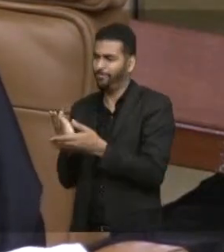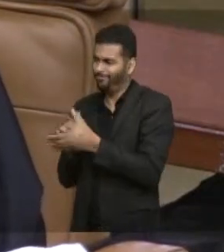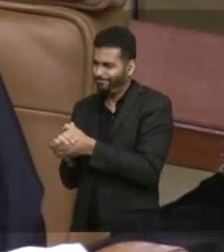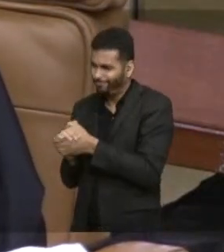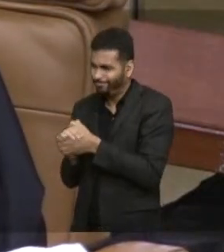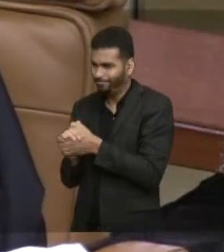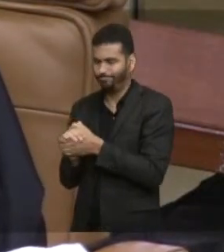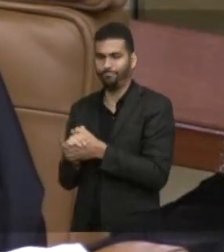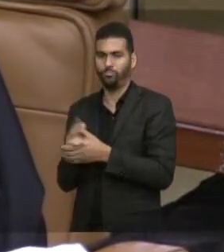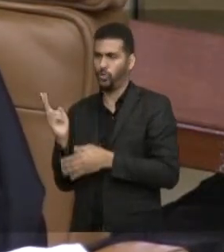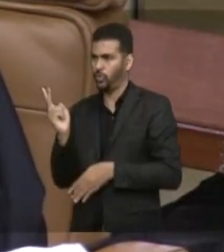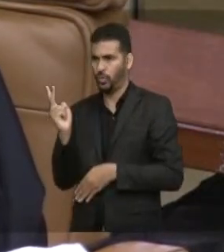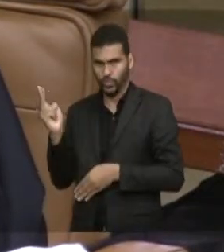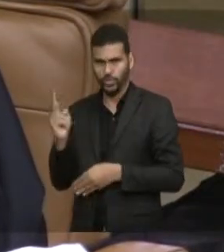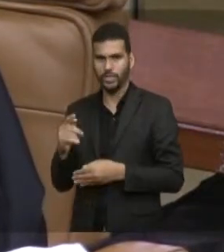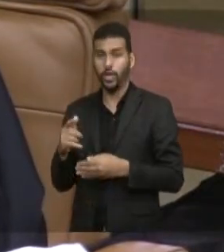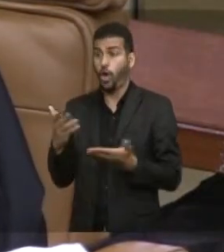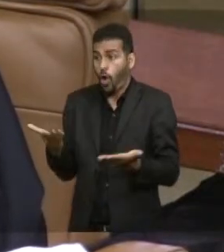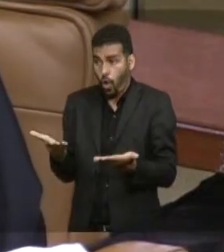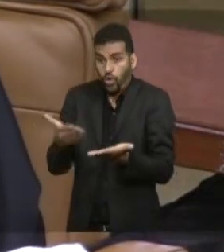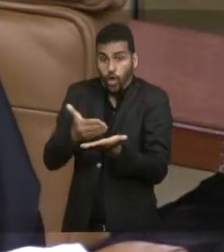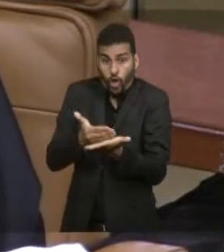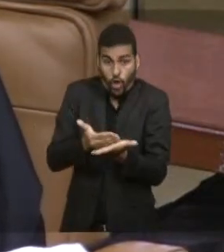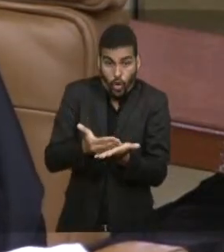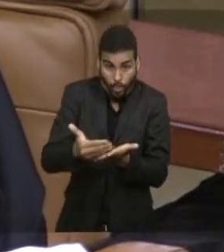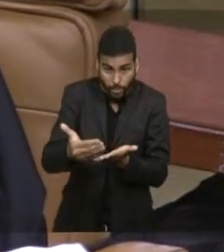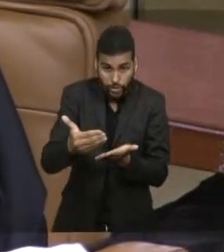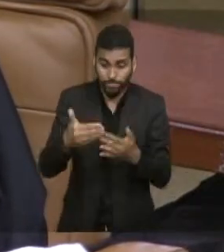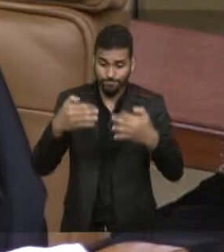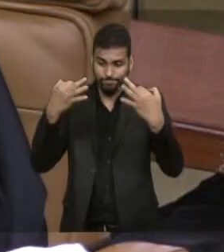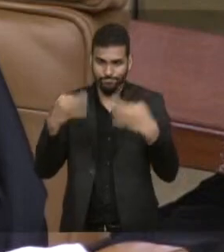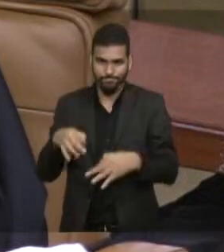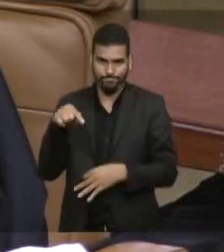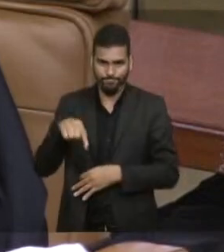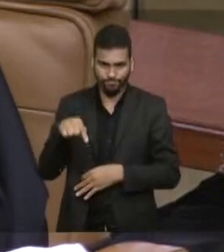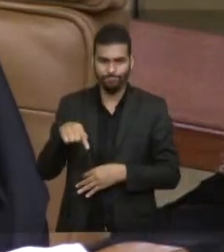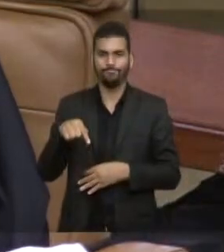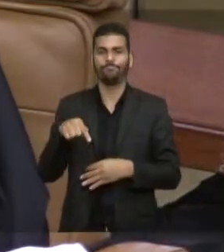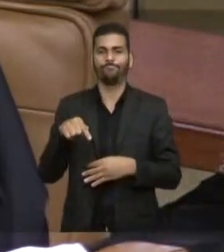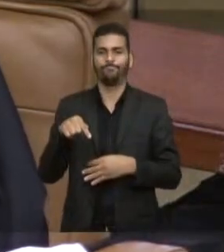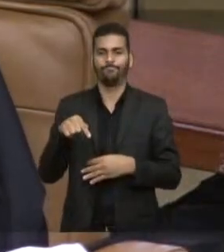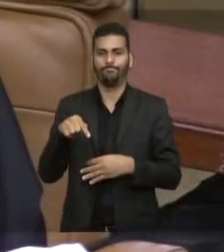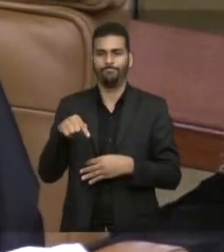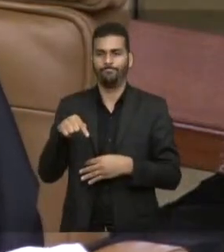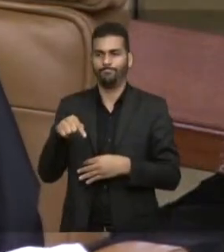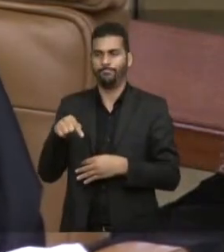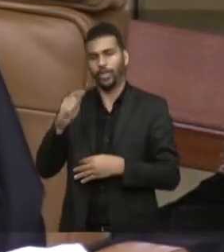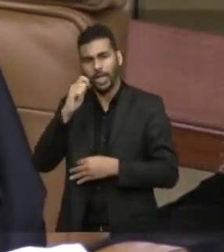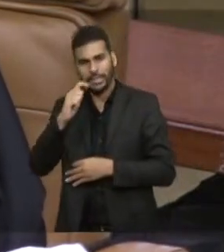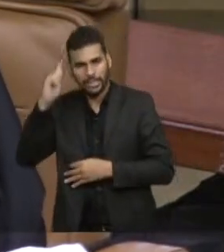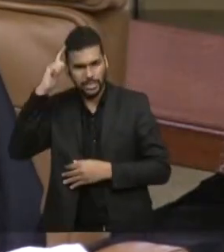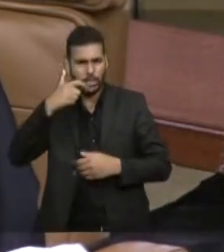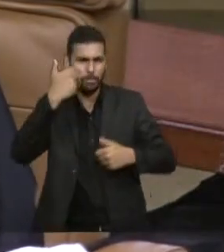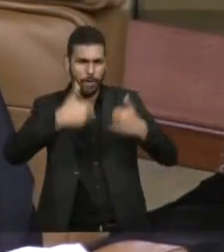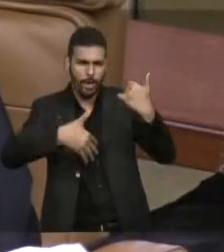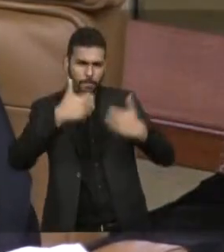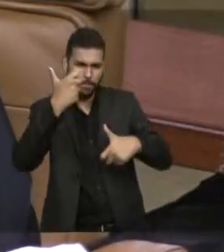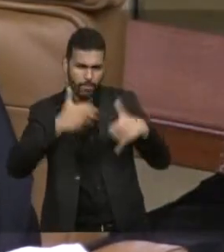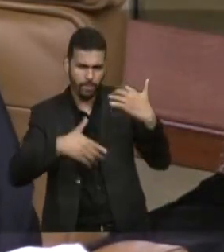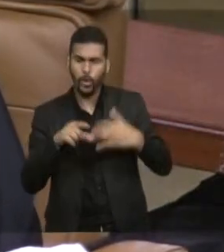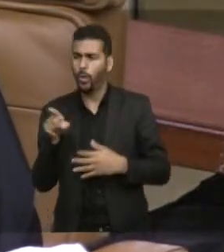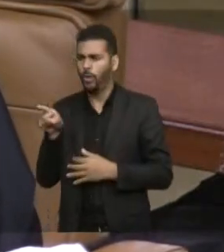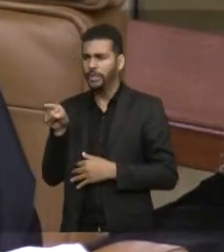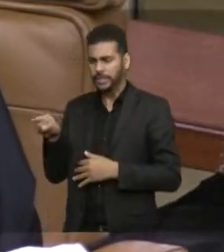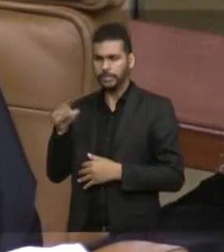esse momento inicial da sessão de hoje é uma evidência muito importante